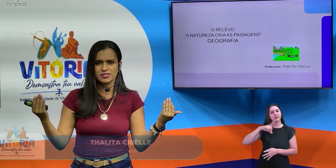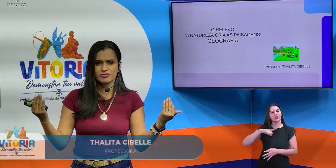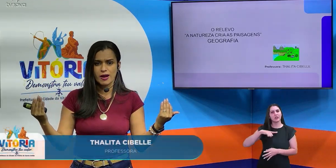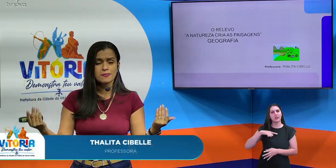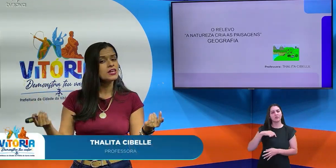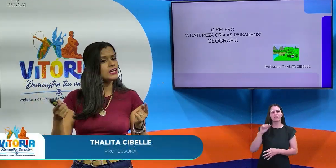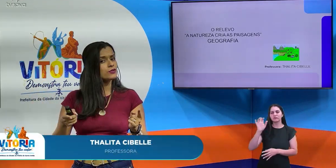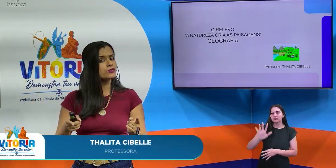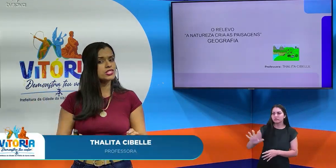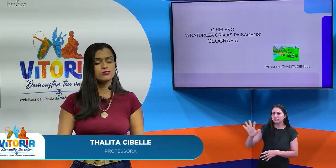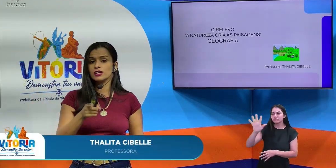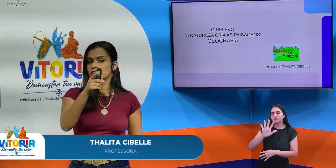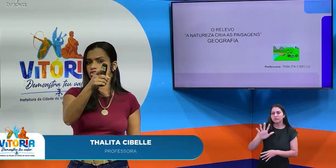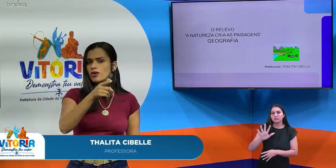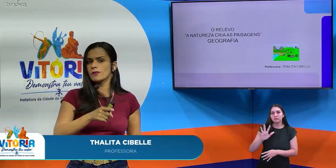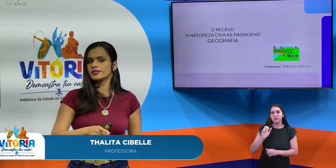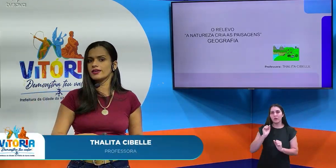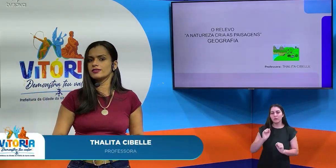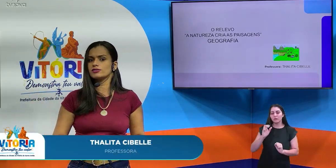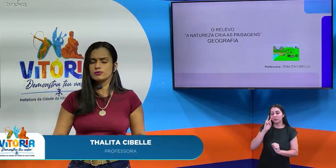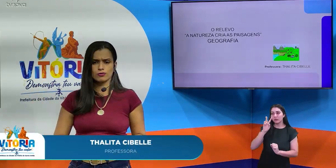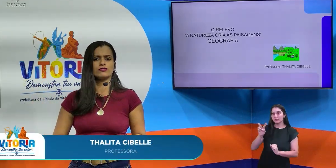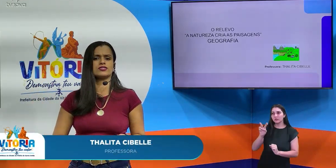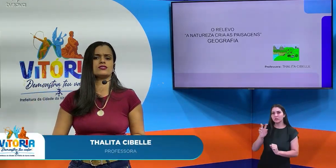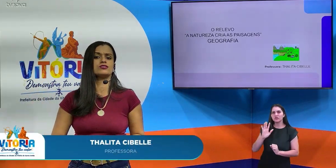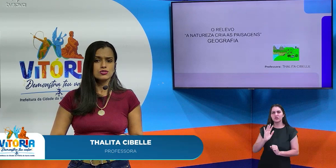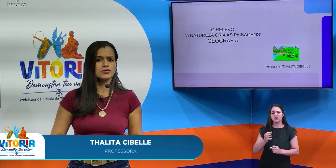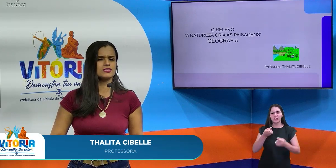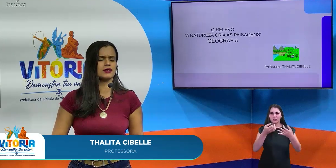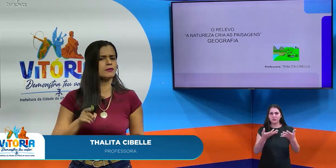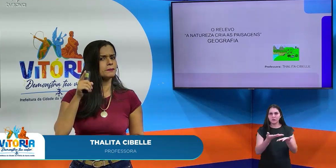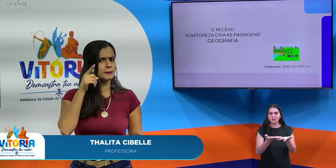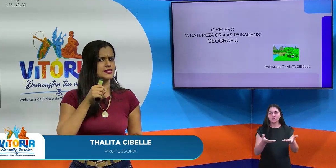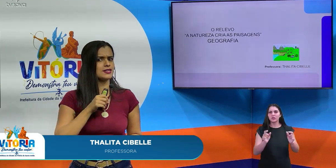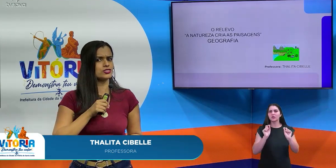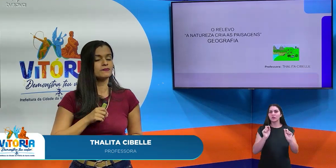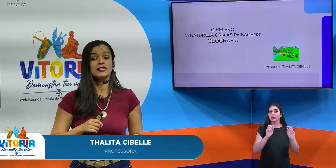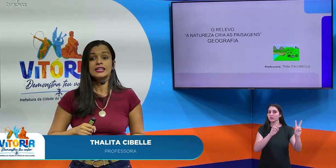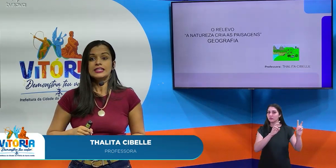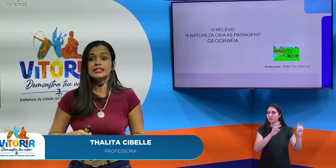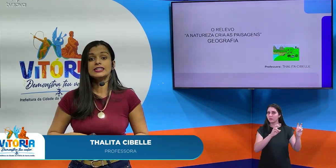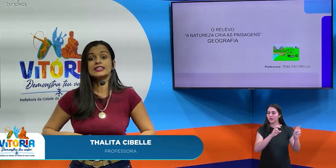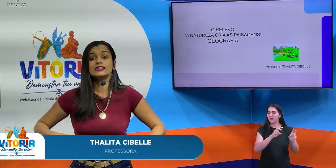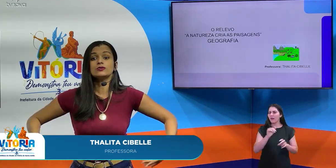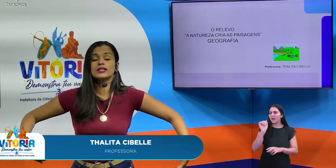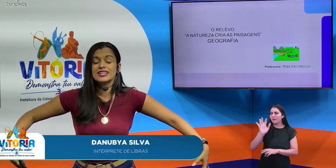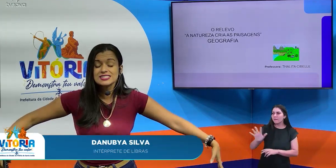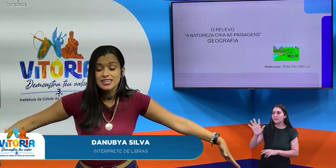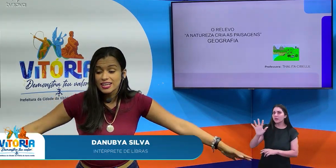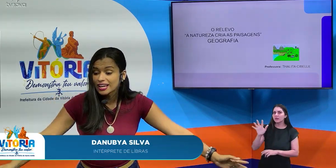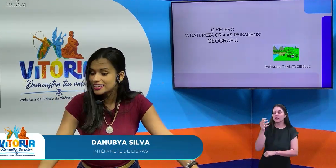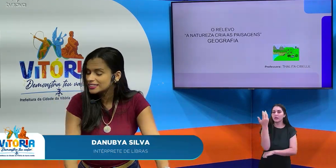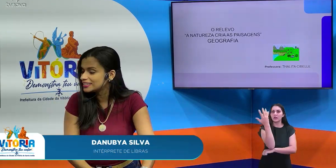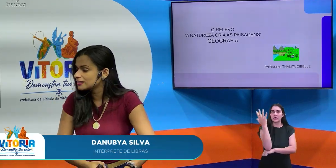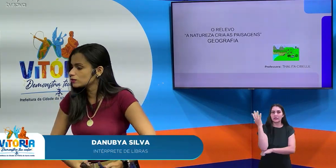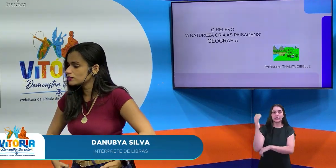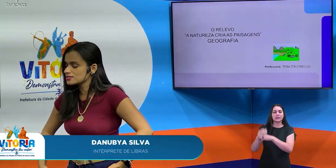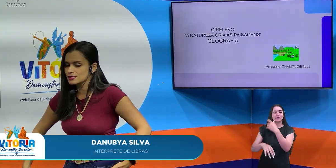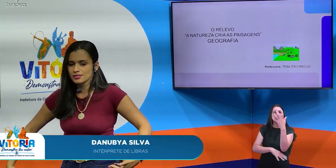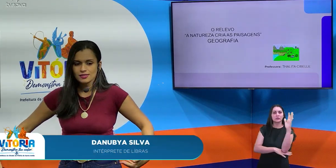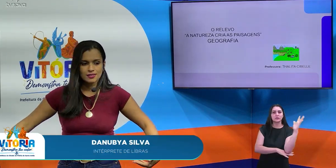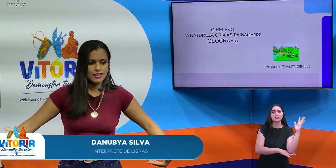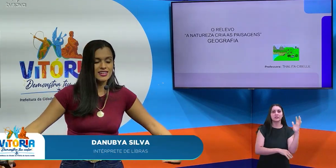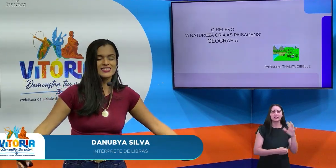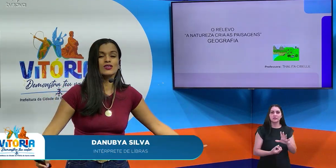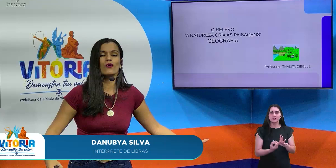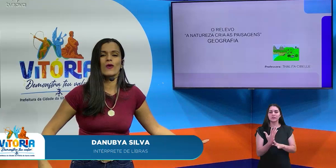poder observar. Inclusive, já comentei aqui com vocês sobre esse tema, paisagem. E aí a natureza é que ela cria todo